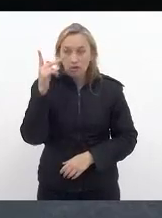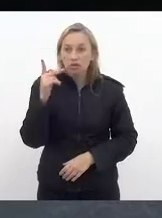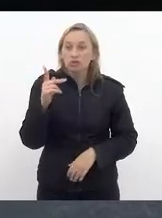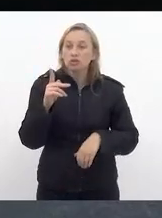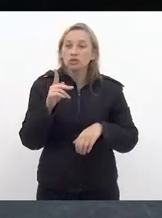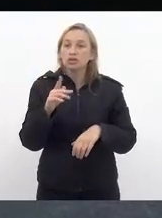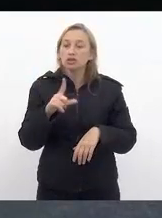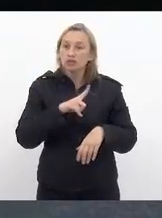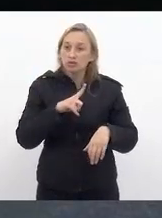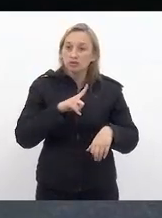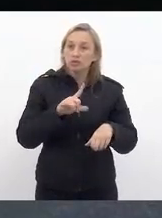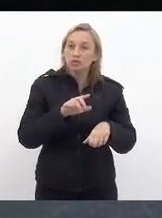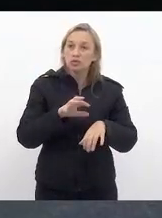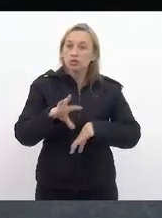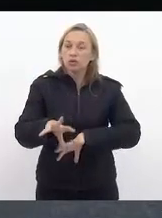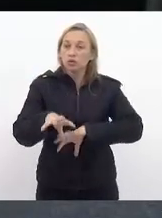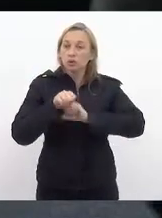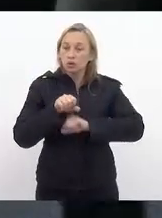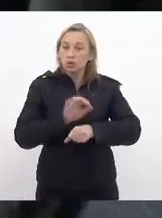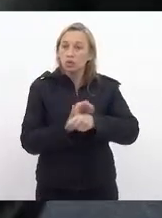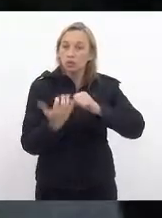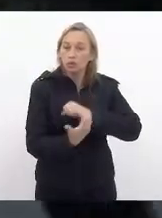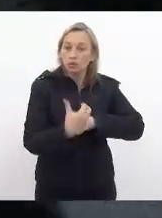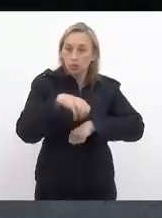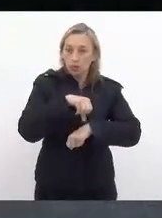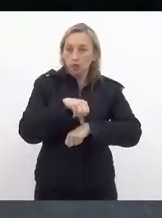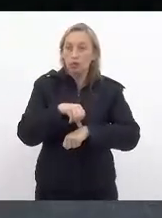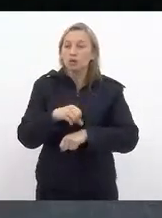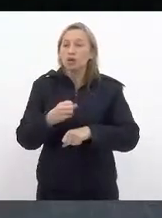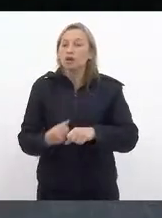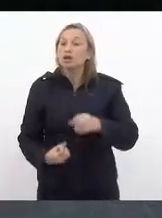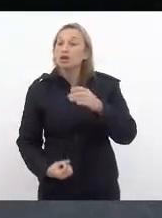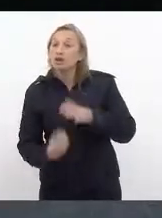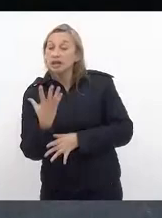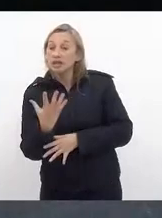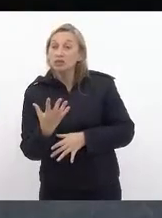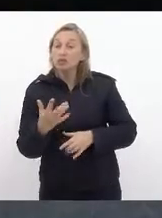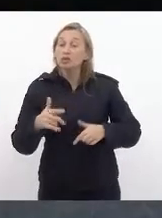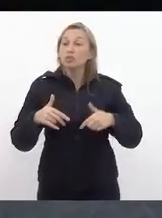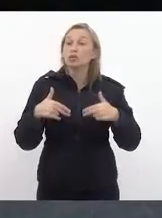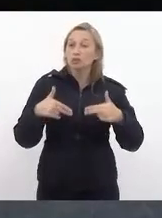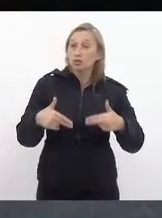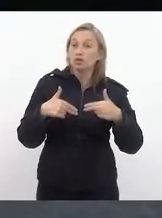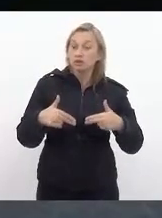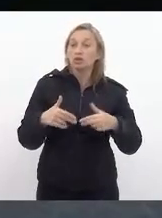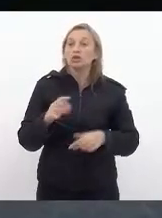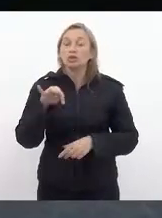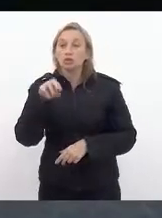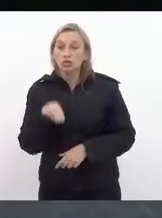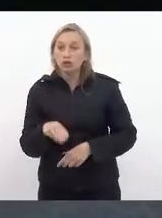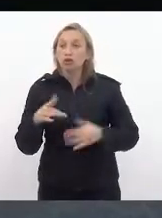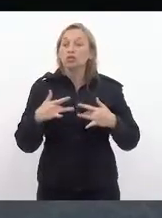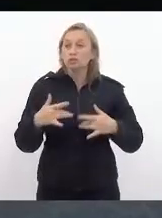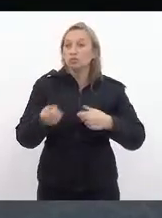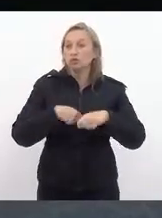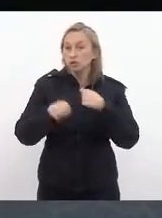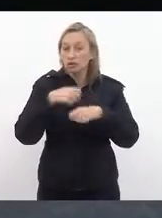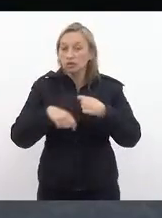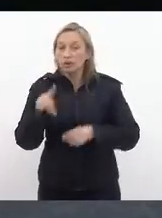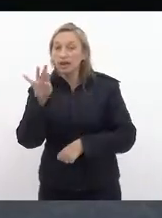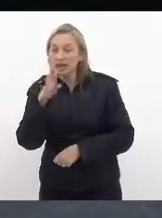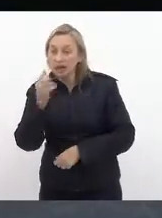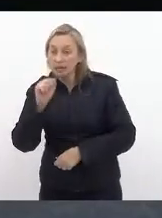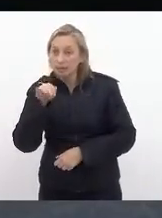covid-19 no Brasil ele foi um fundador o articulador uma liderança do Fórum de economia solidária de